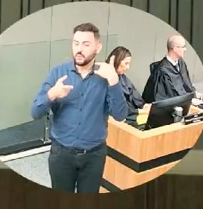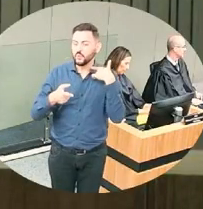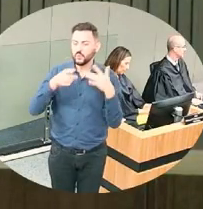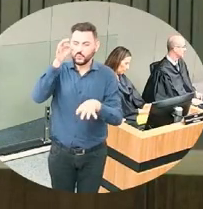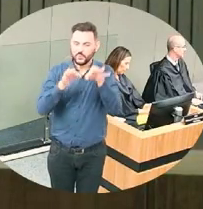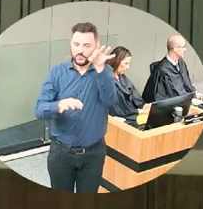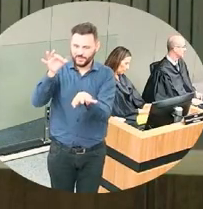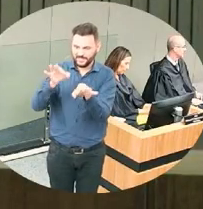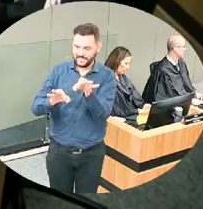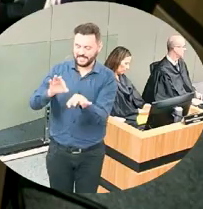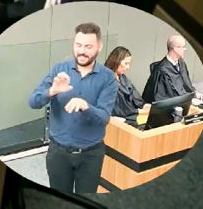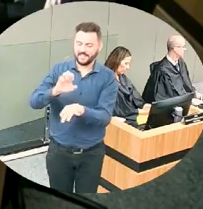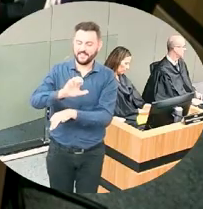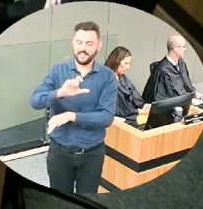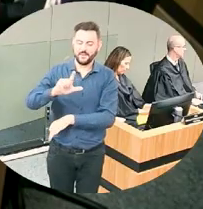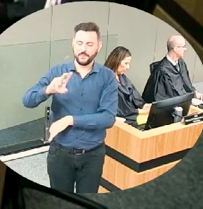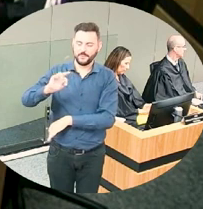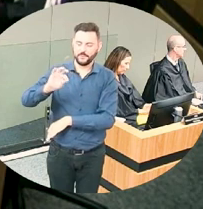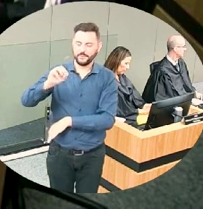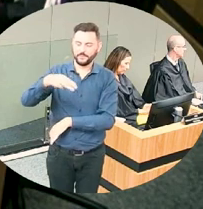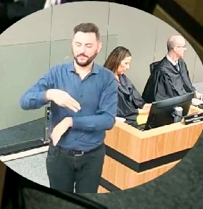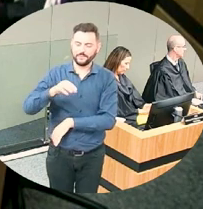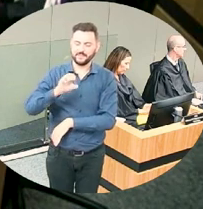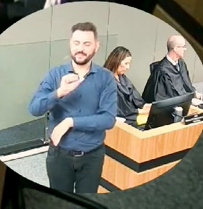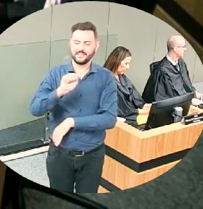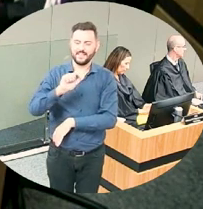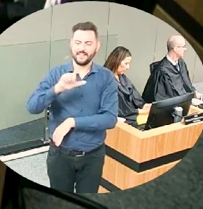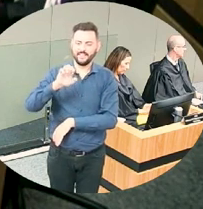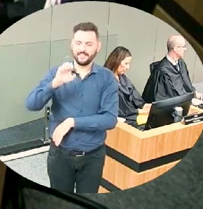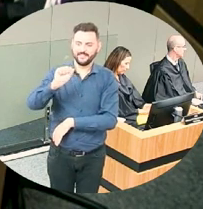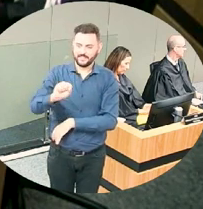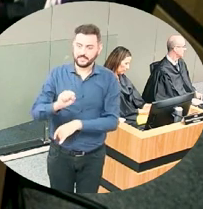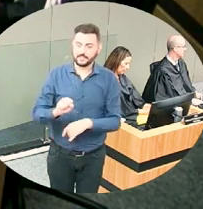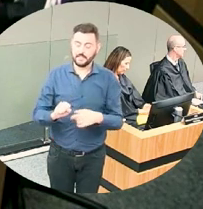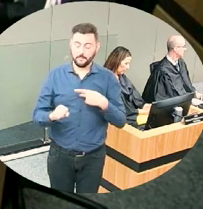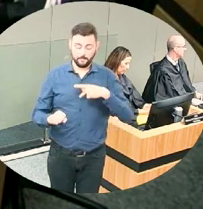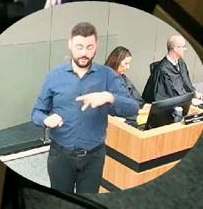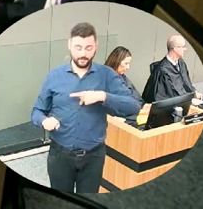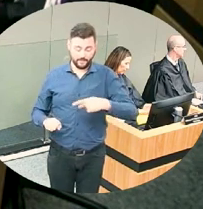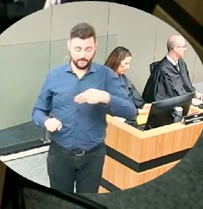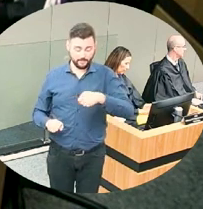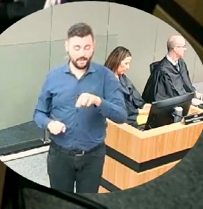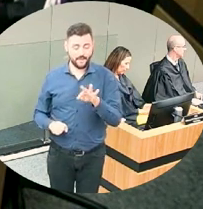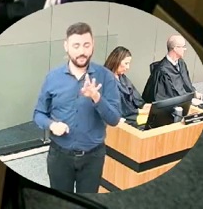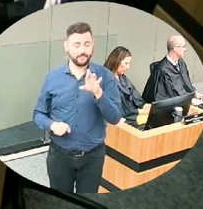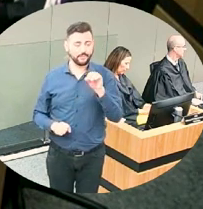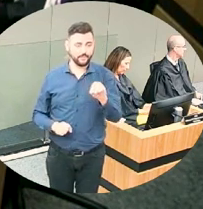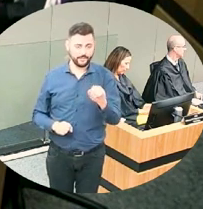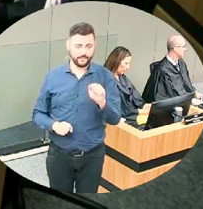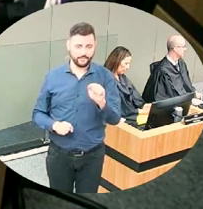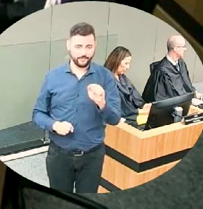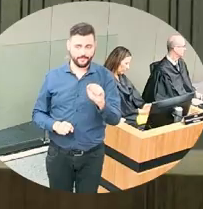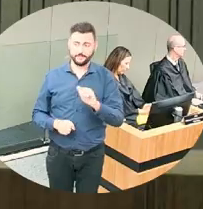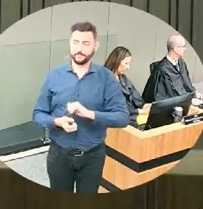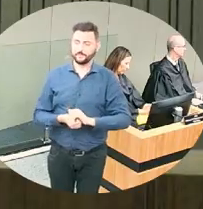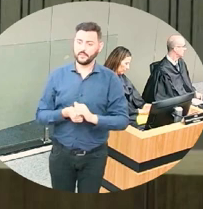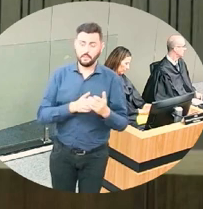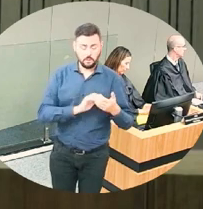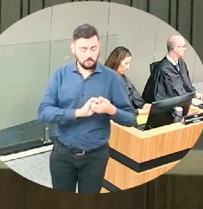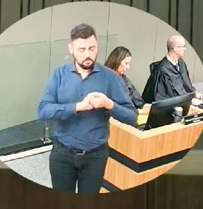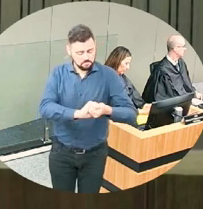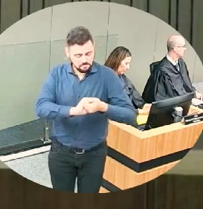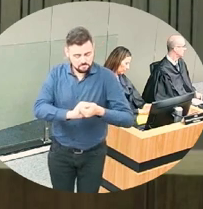Elton Sales Presidente da matra na qual eu